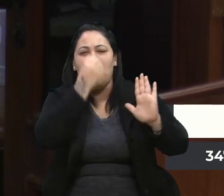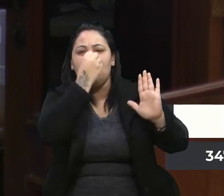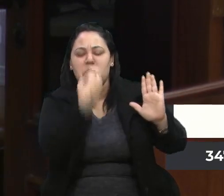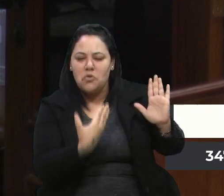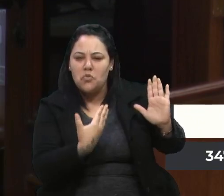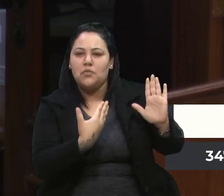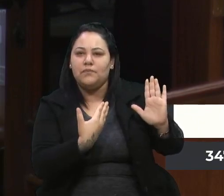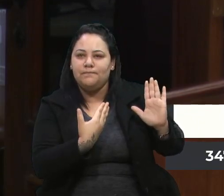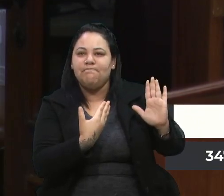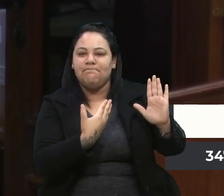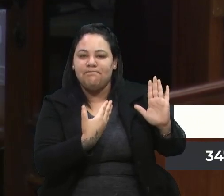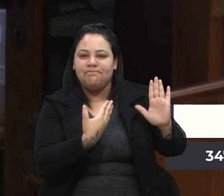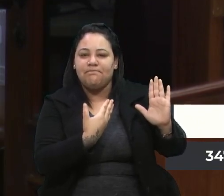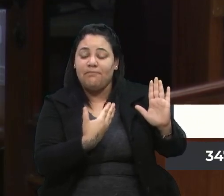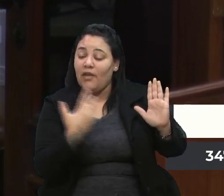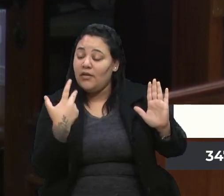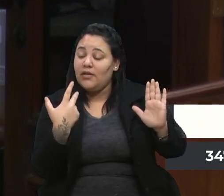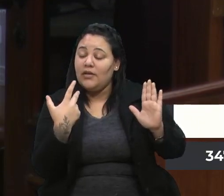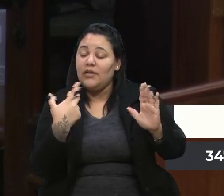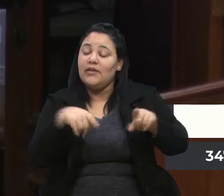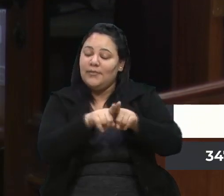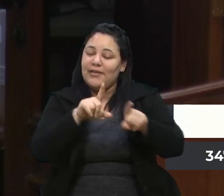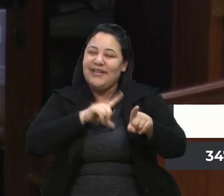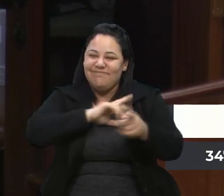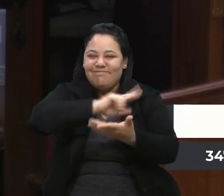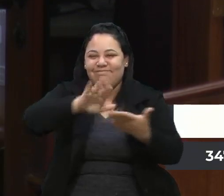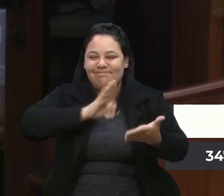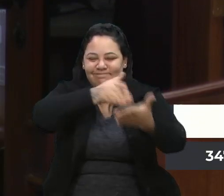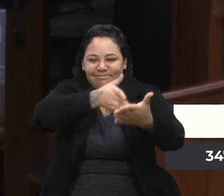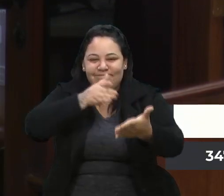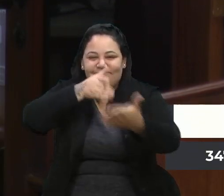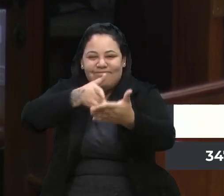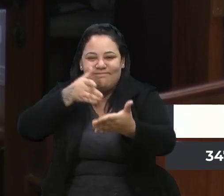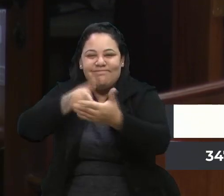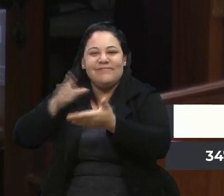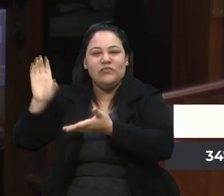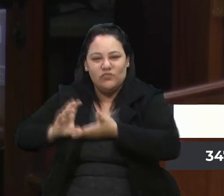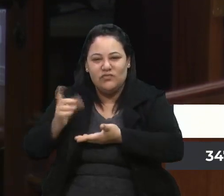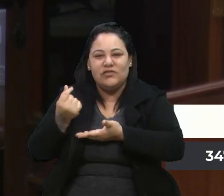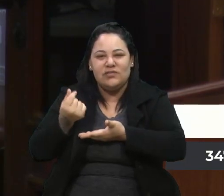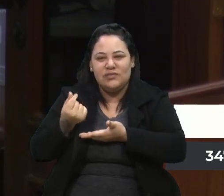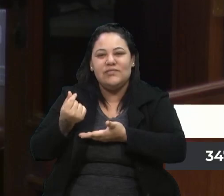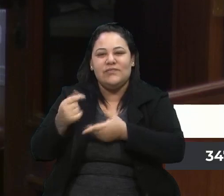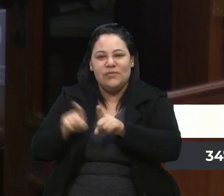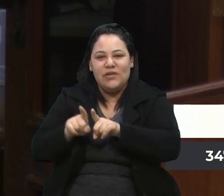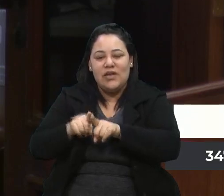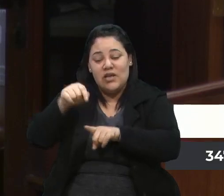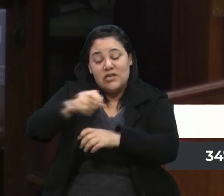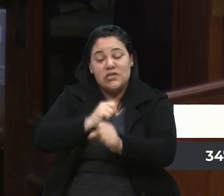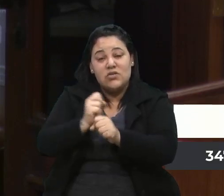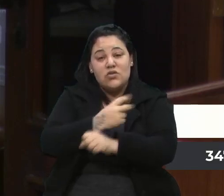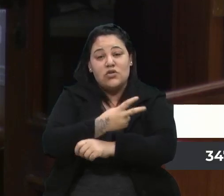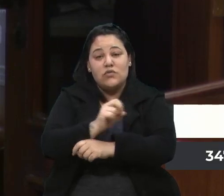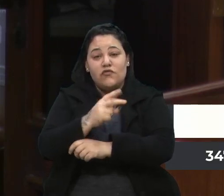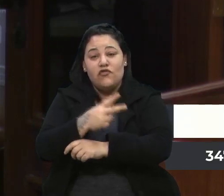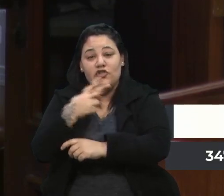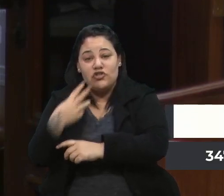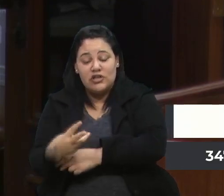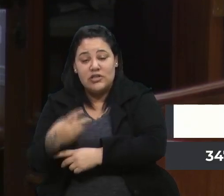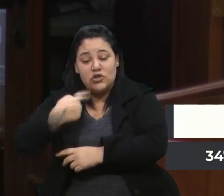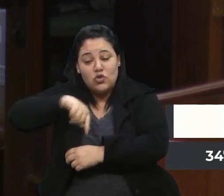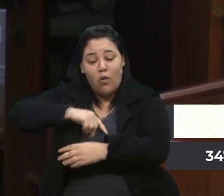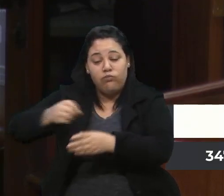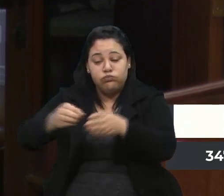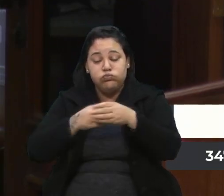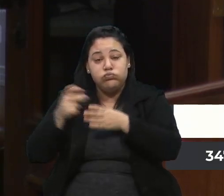com limitações sérias de recursos. Neste ano de 2023, o 12 Batalhão